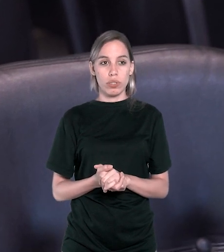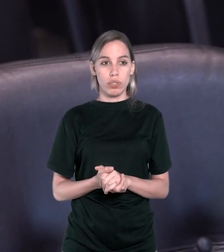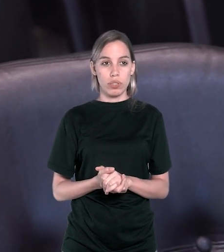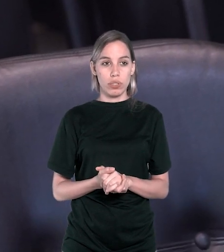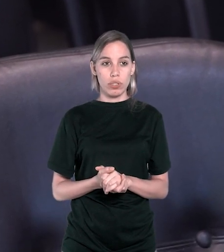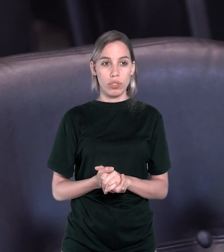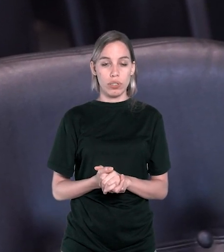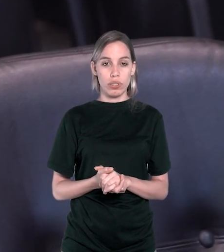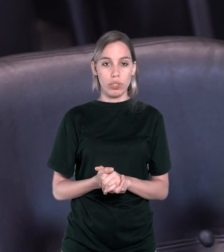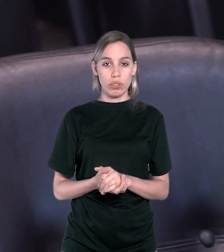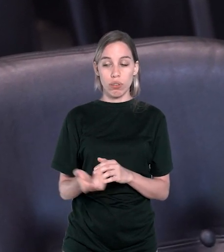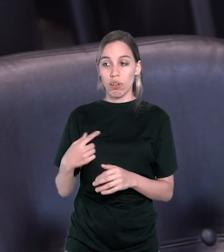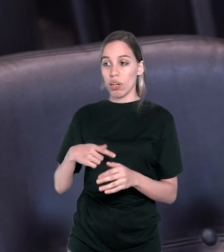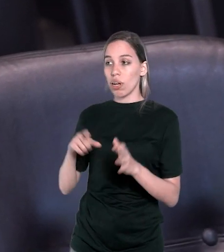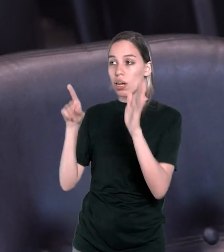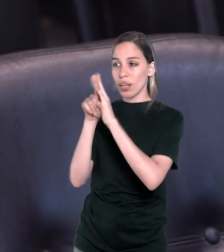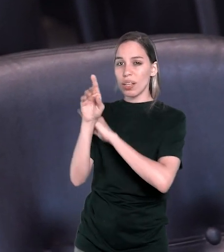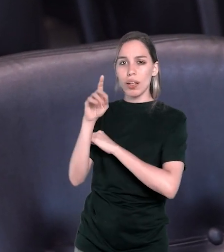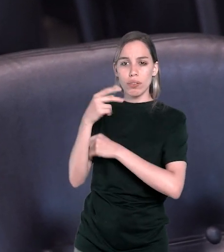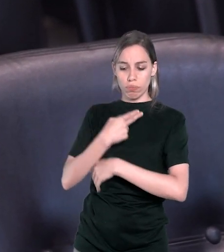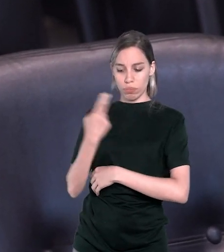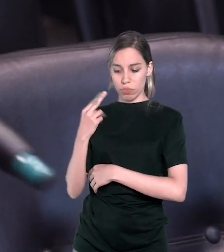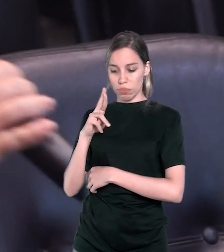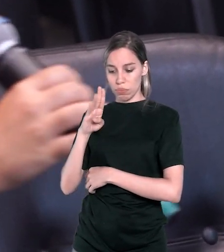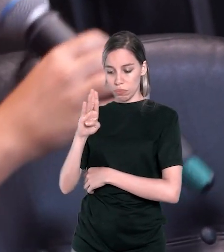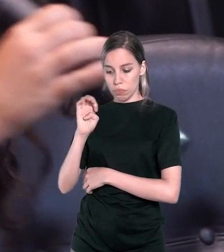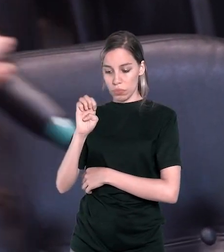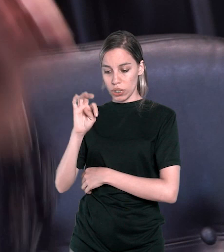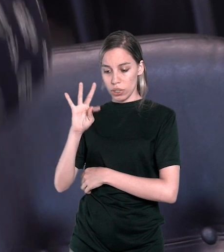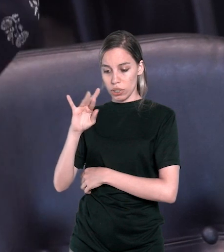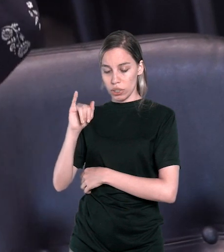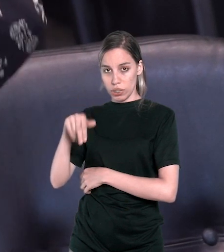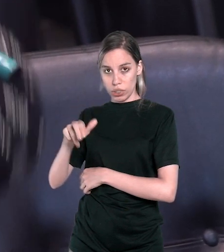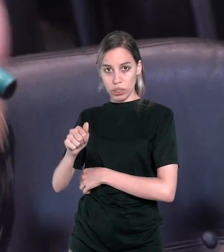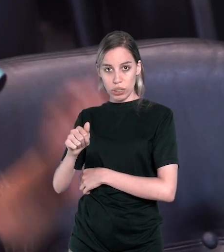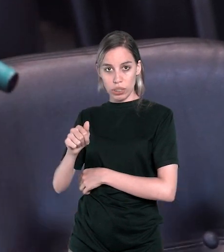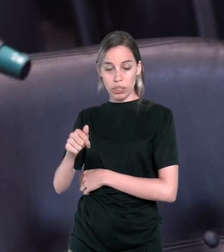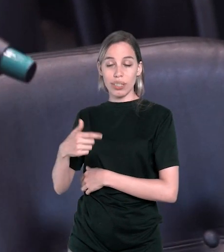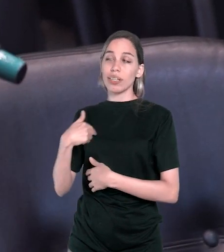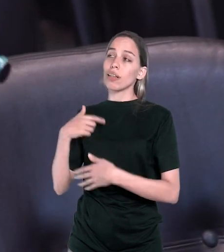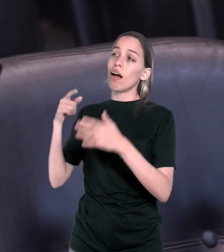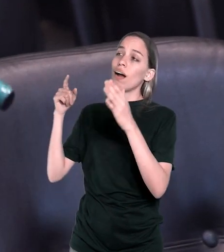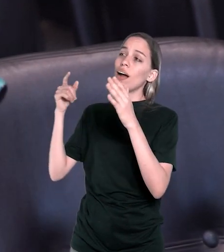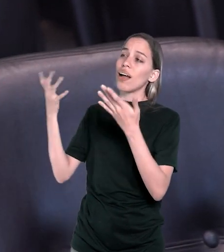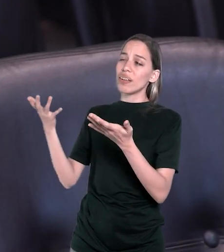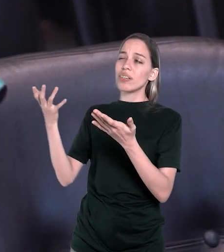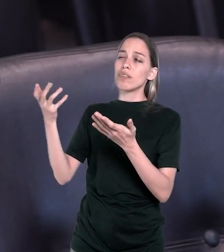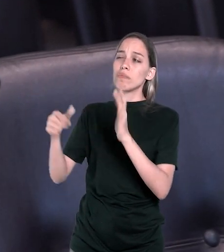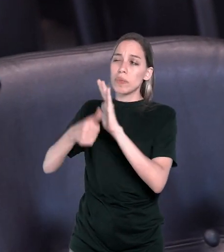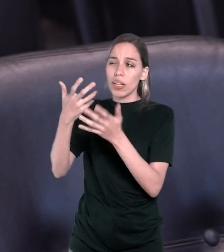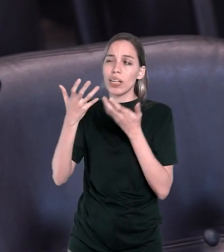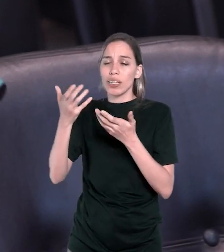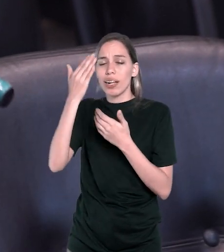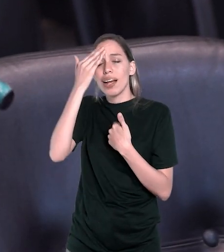aí, boa noite, Betina. Marta, primeiro queria te agradecer por uma coisa que aconteceu vários anos